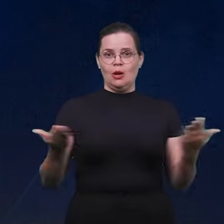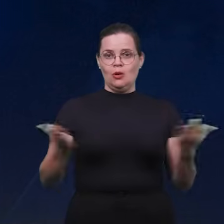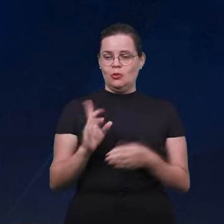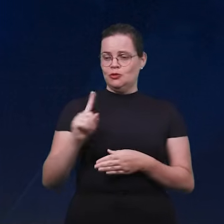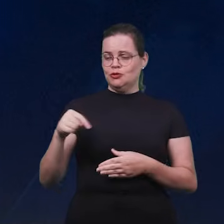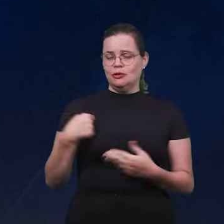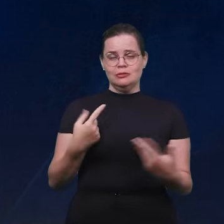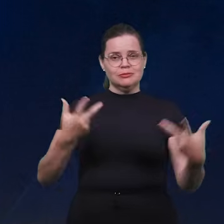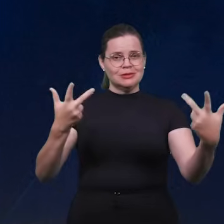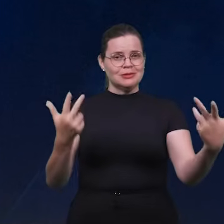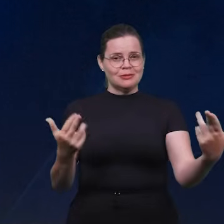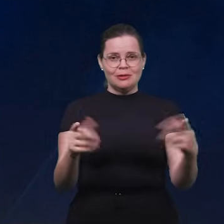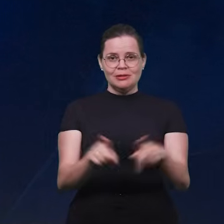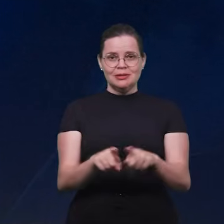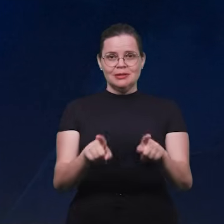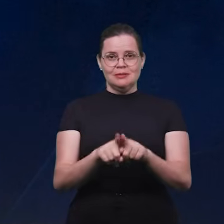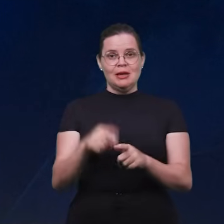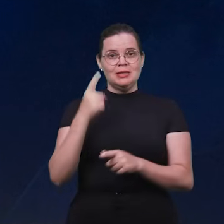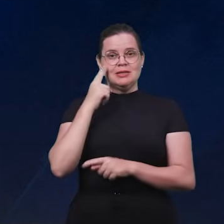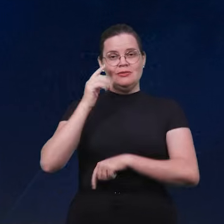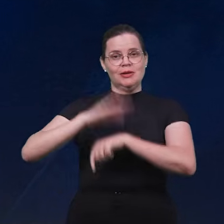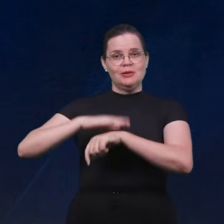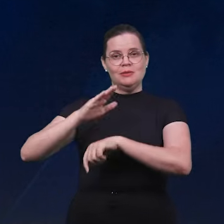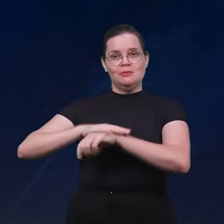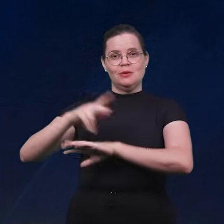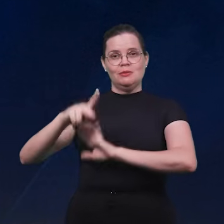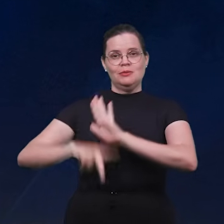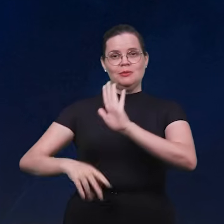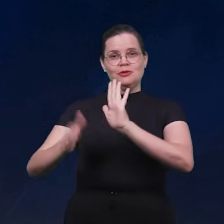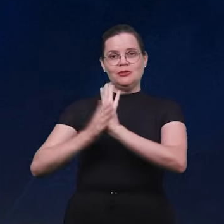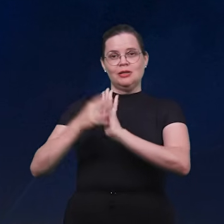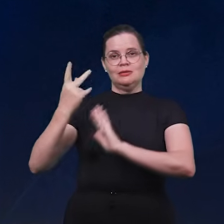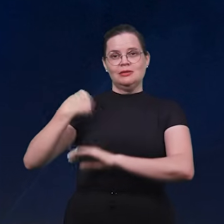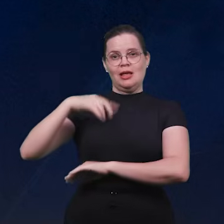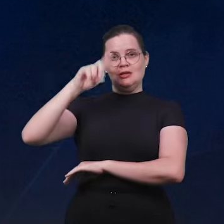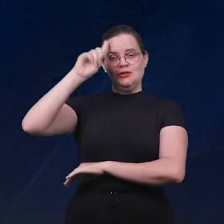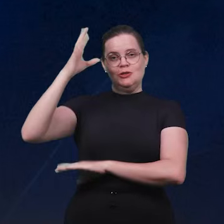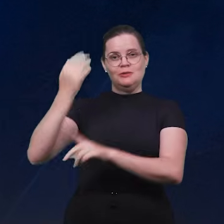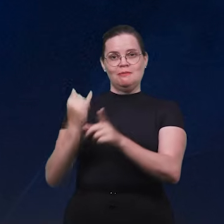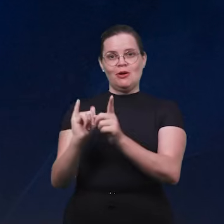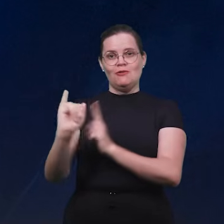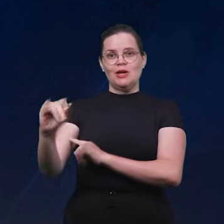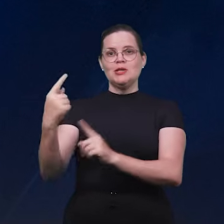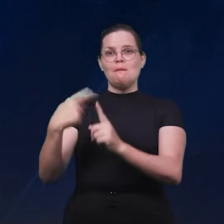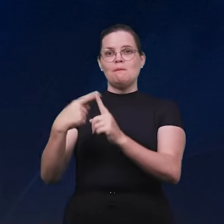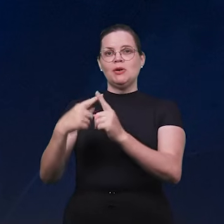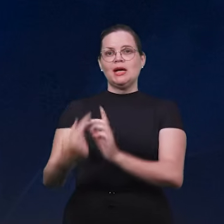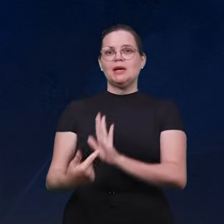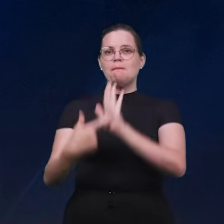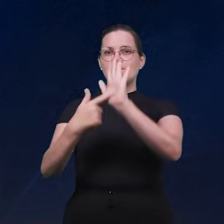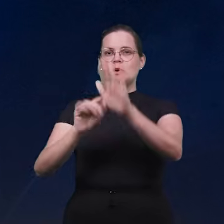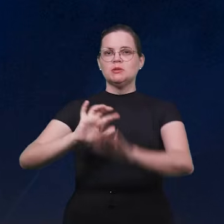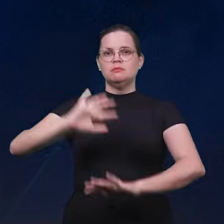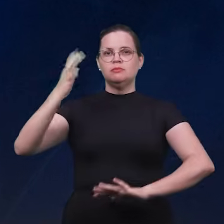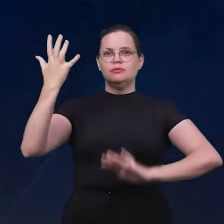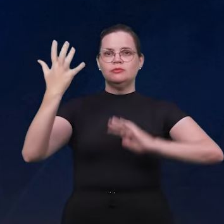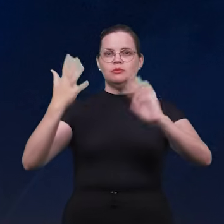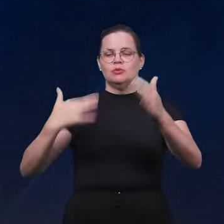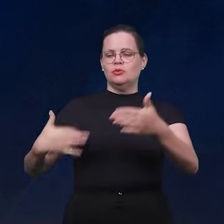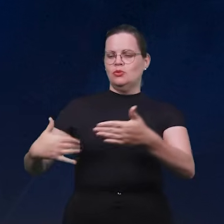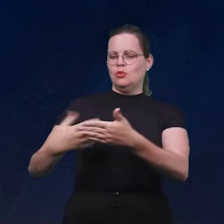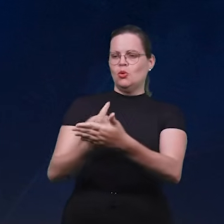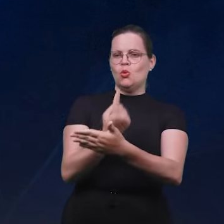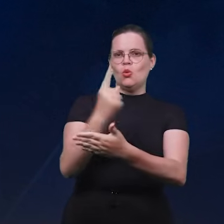mesma situação no calendário profético de Deus. Aquele calendário que marca os últimos tempos da igreja neste